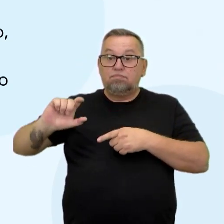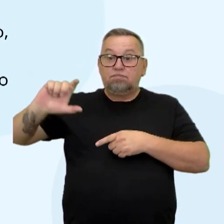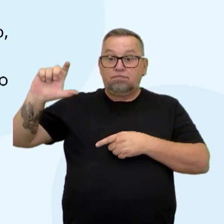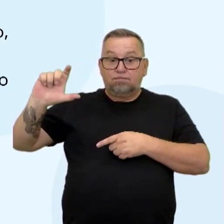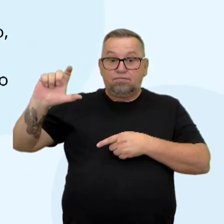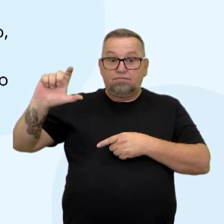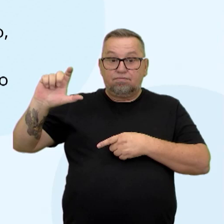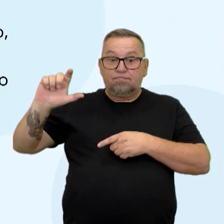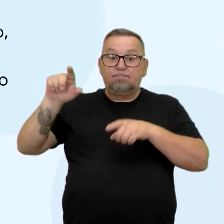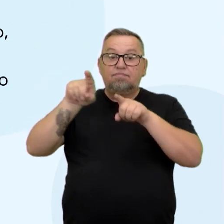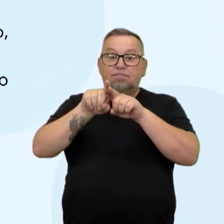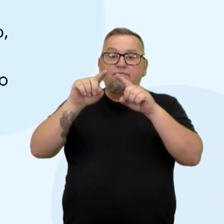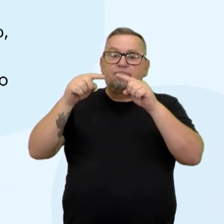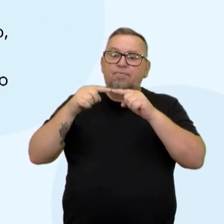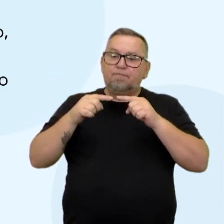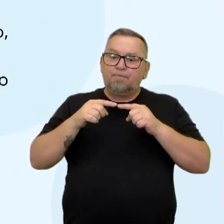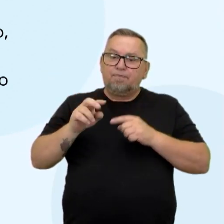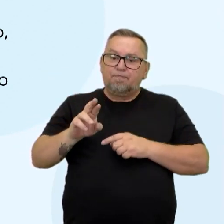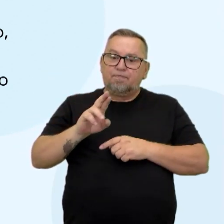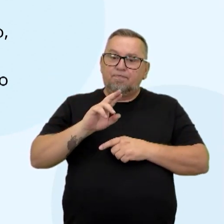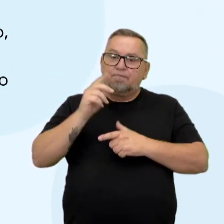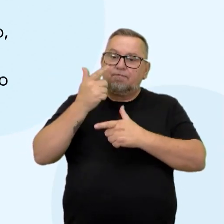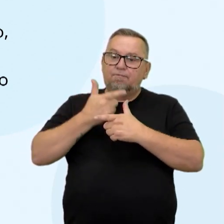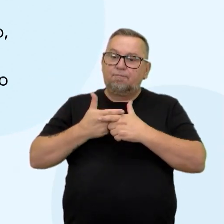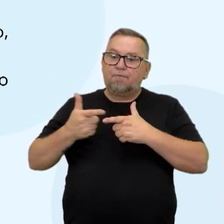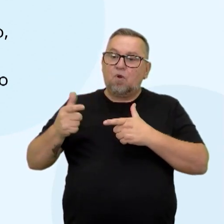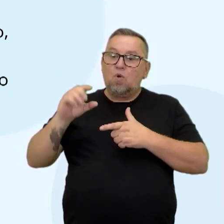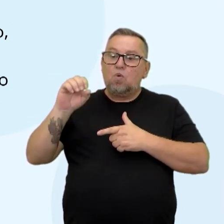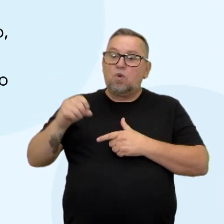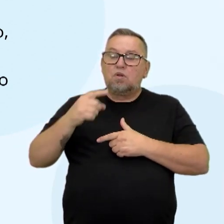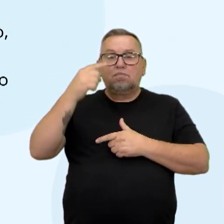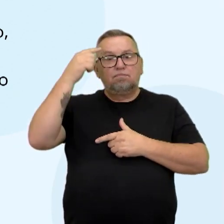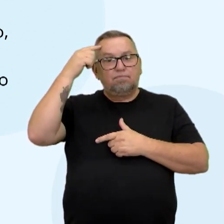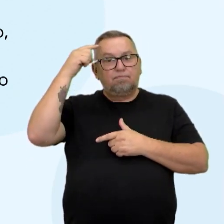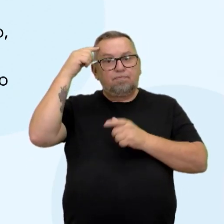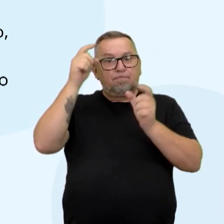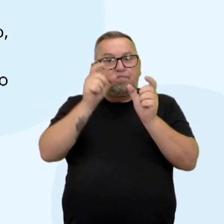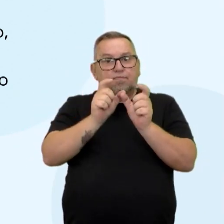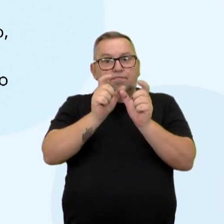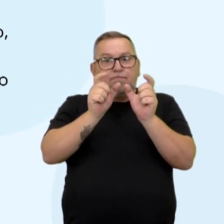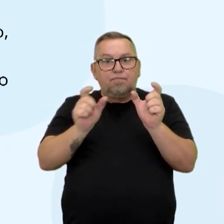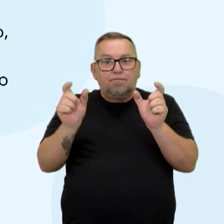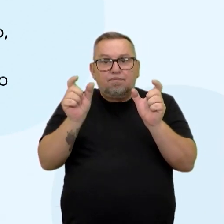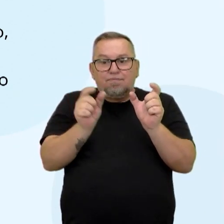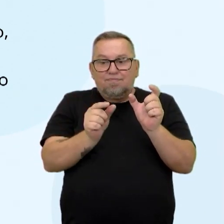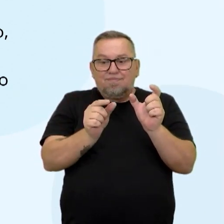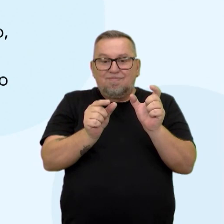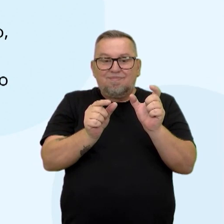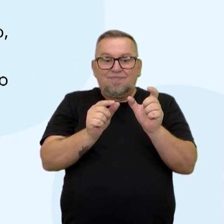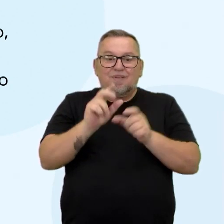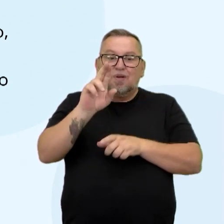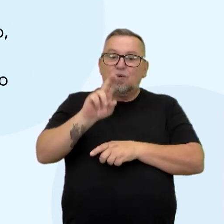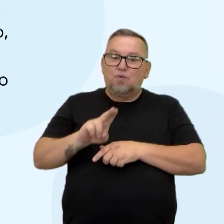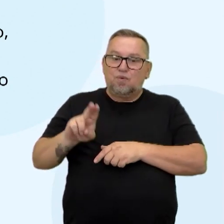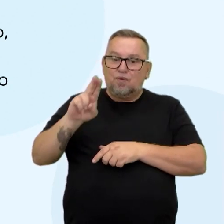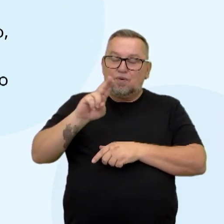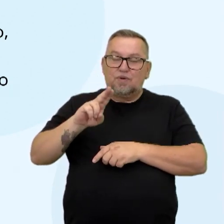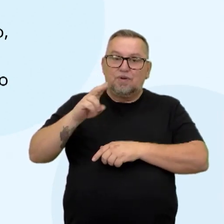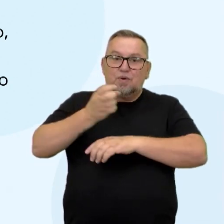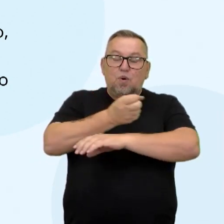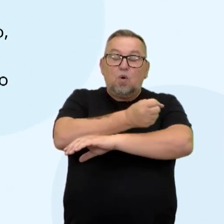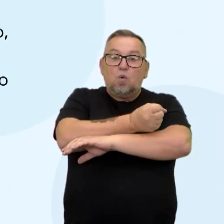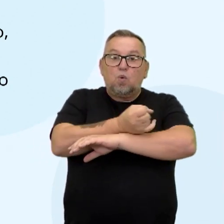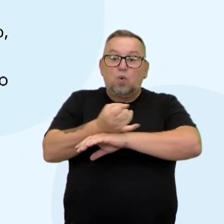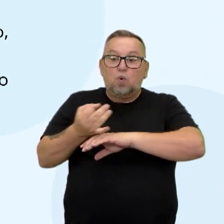que a unidade, associando-as ao resultado de uma divisão ou a ideia de parte de um todo e utilizando a reta numérica